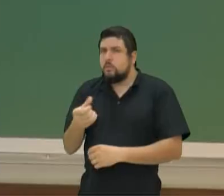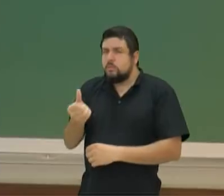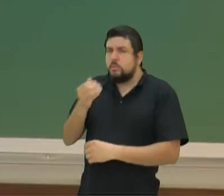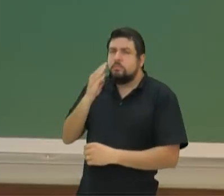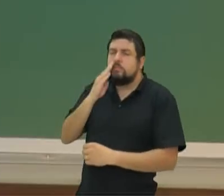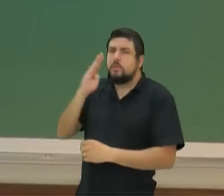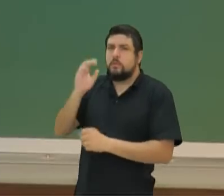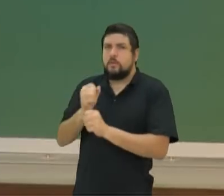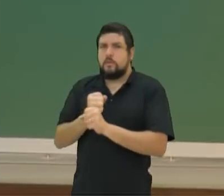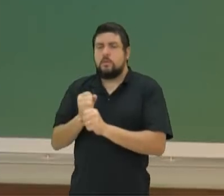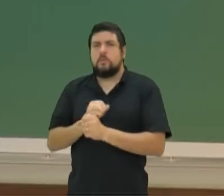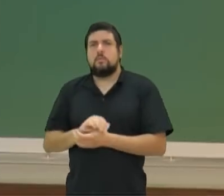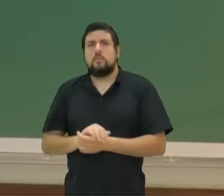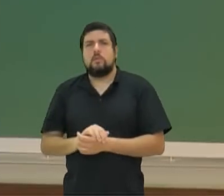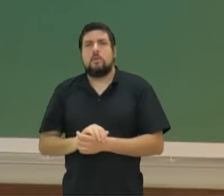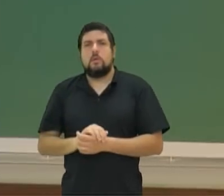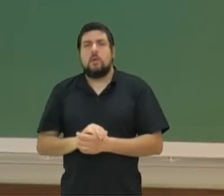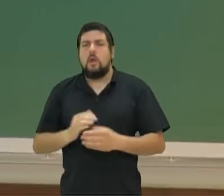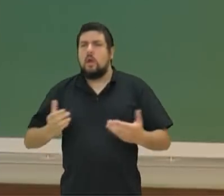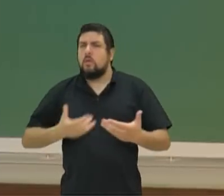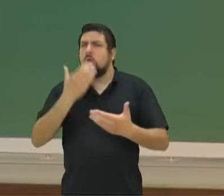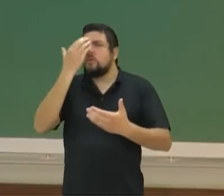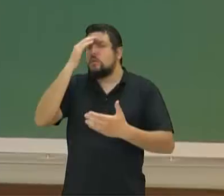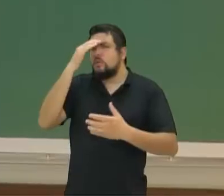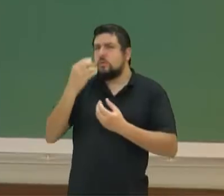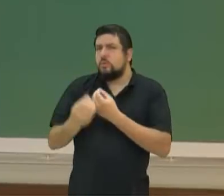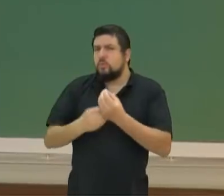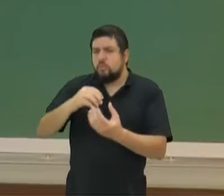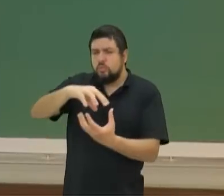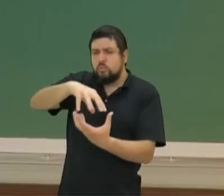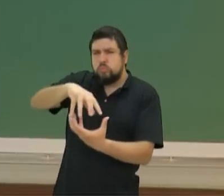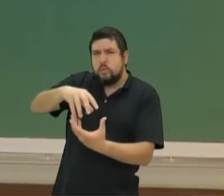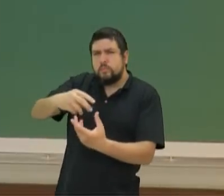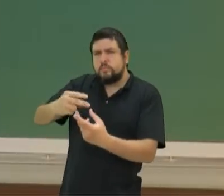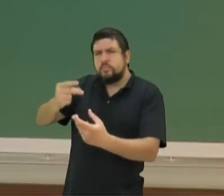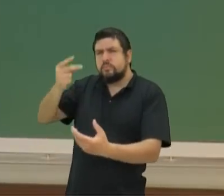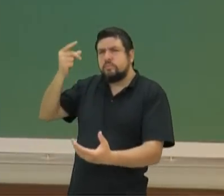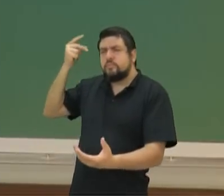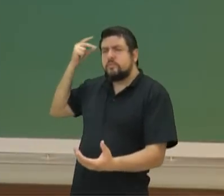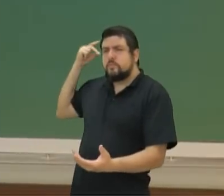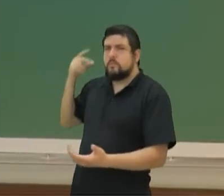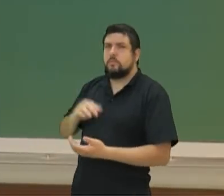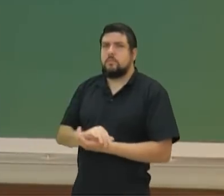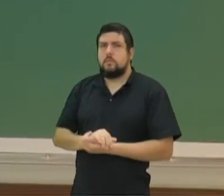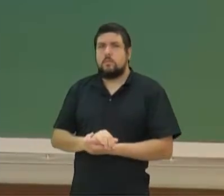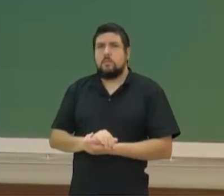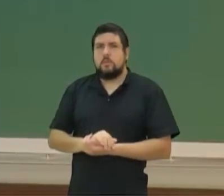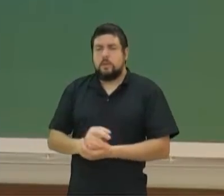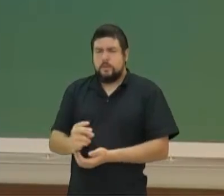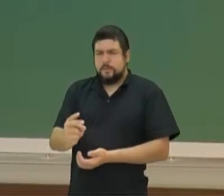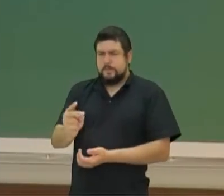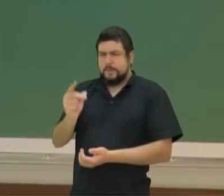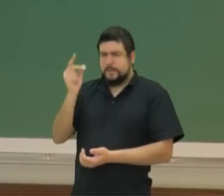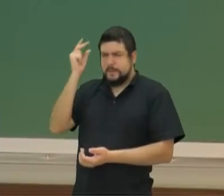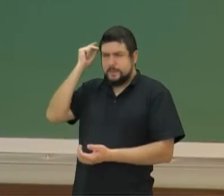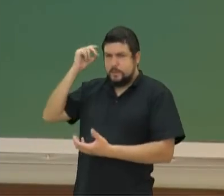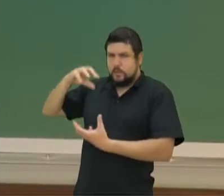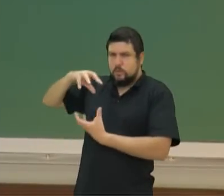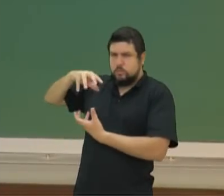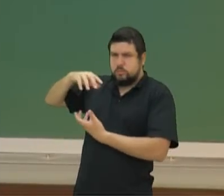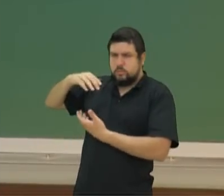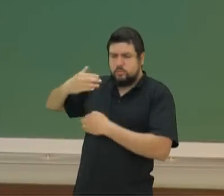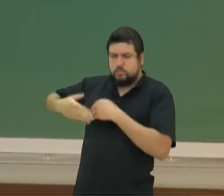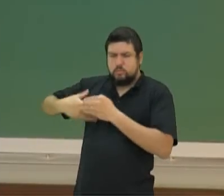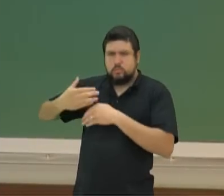eram as características do nosso planeta quando ele se formou. A Terra primitiva, ela era muito diferente da Terra